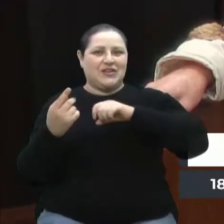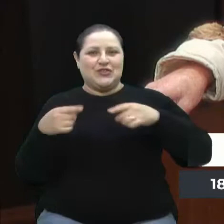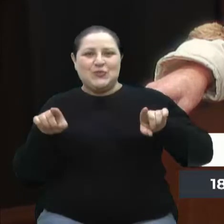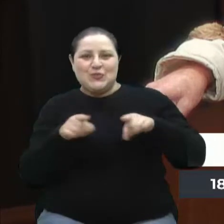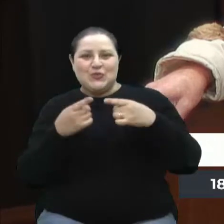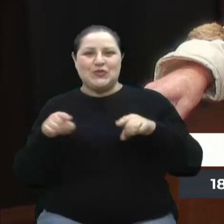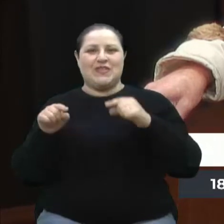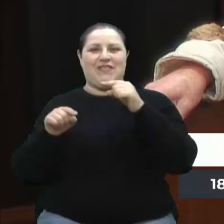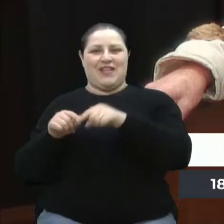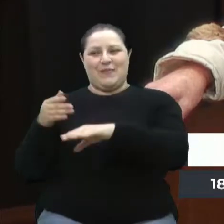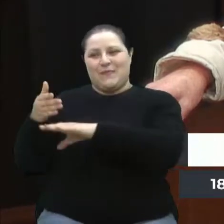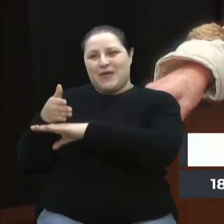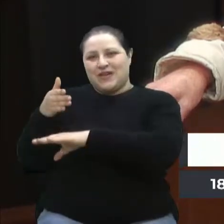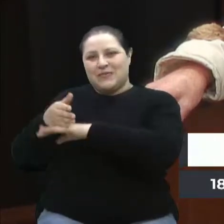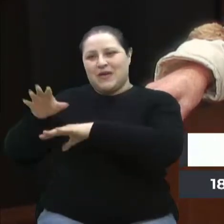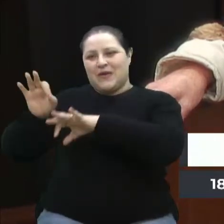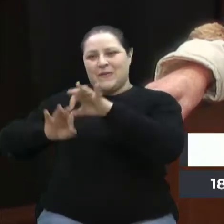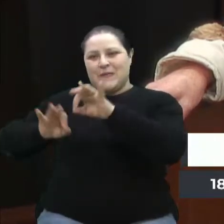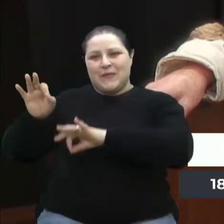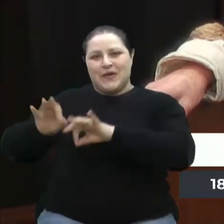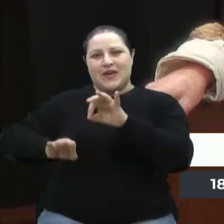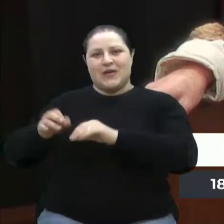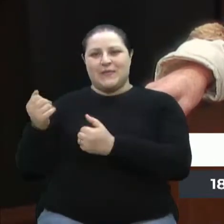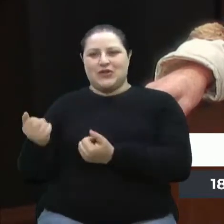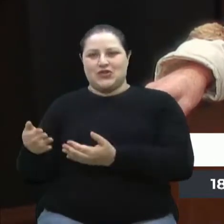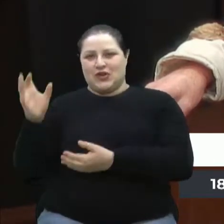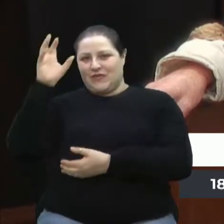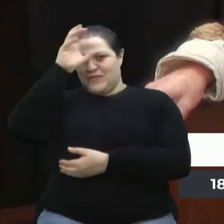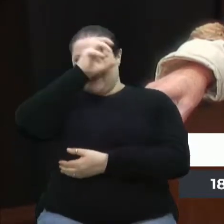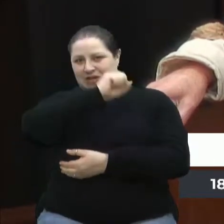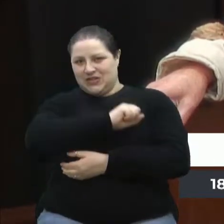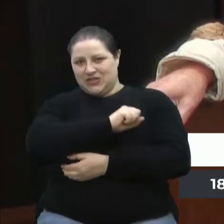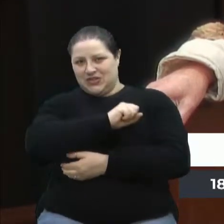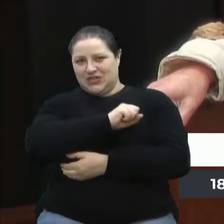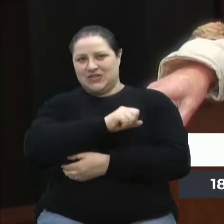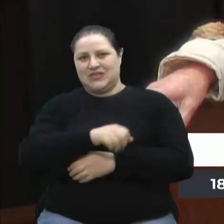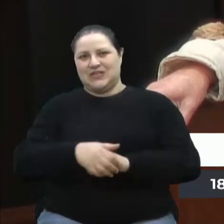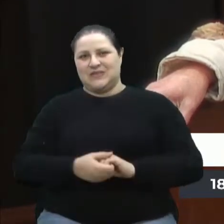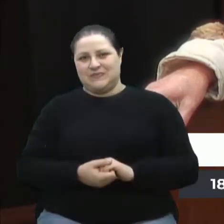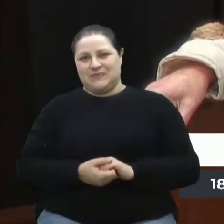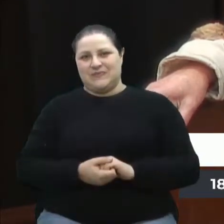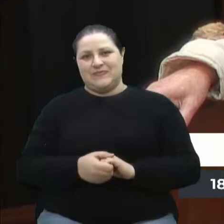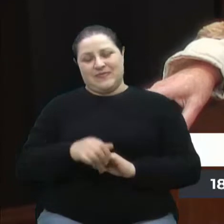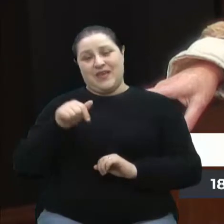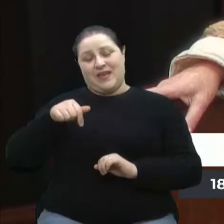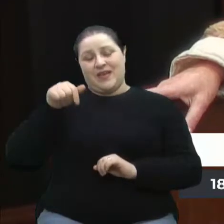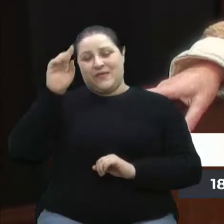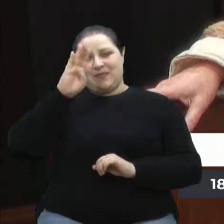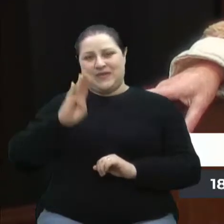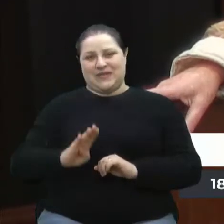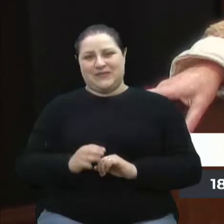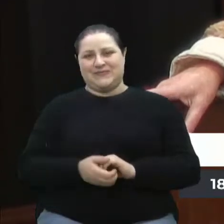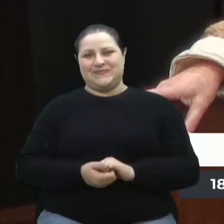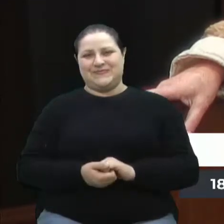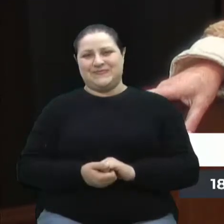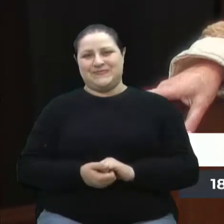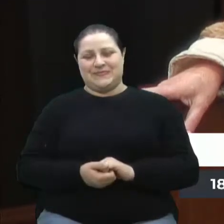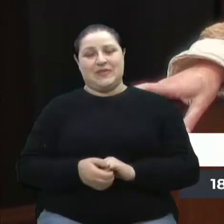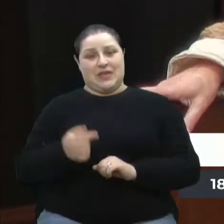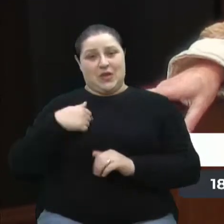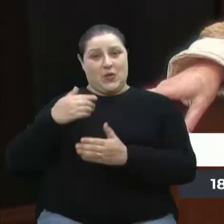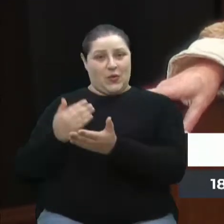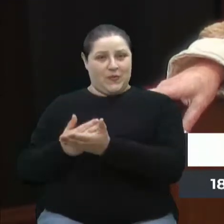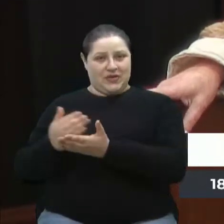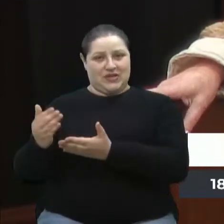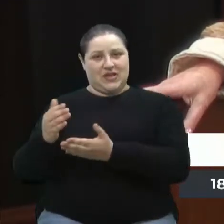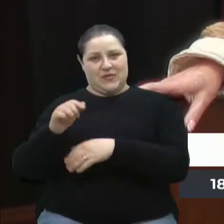que fazem parte do programa Jovem Aprendiz no país. E eu comecei esse